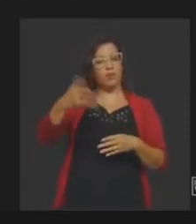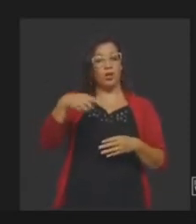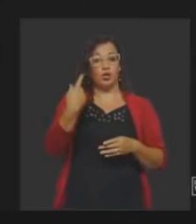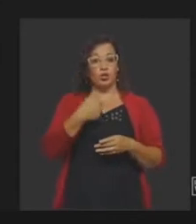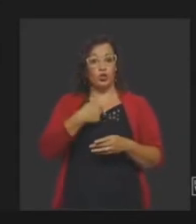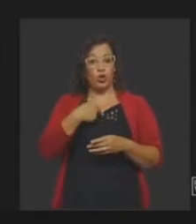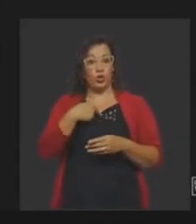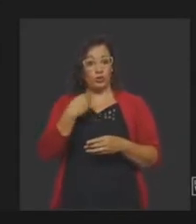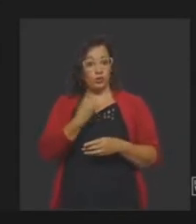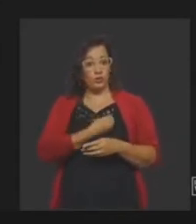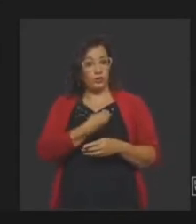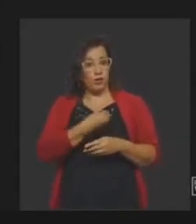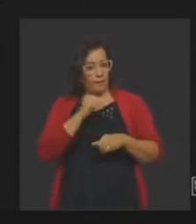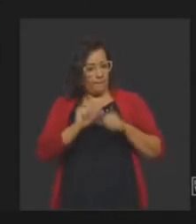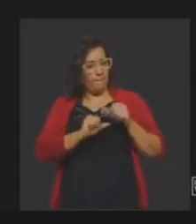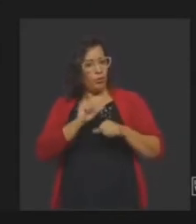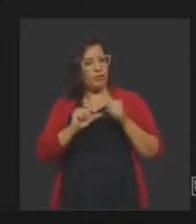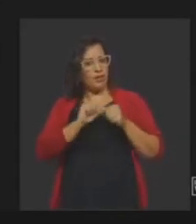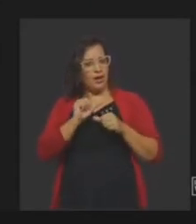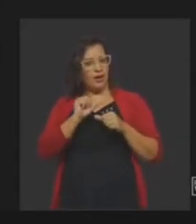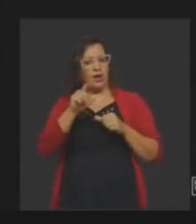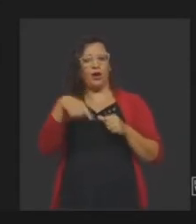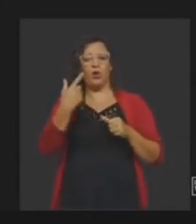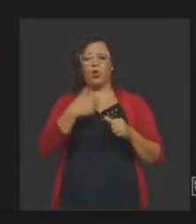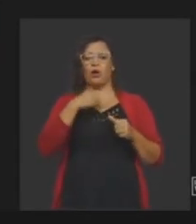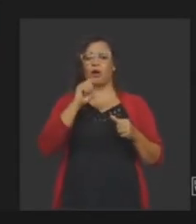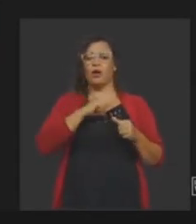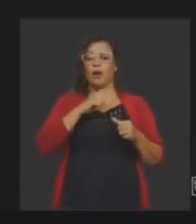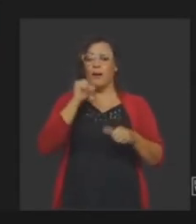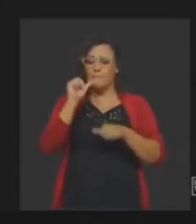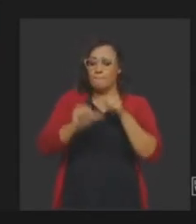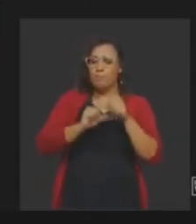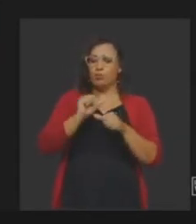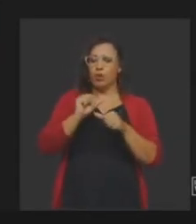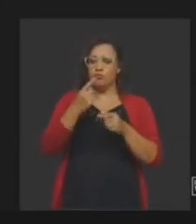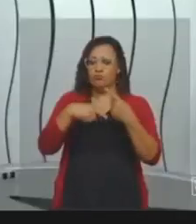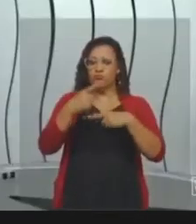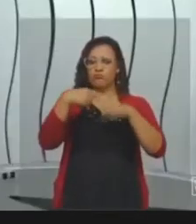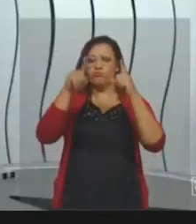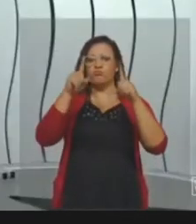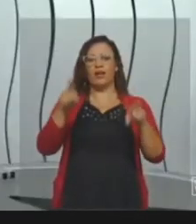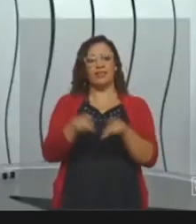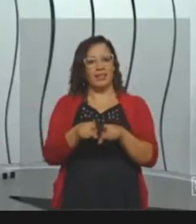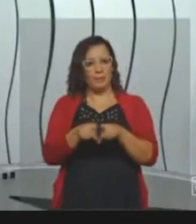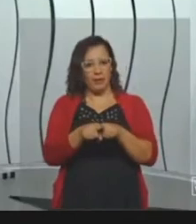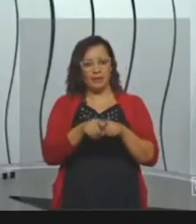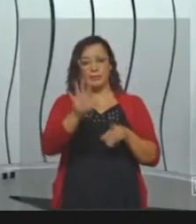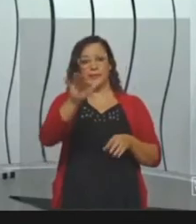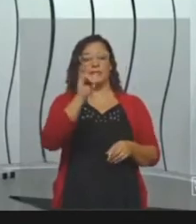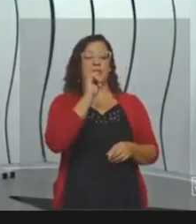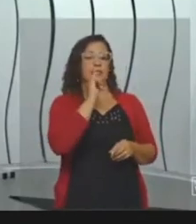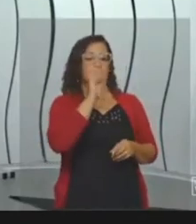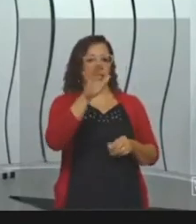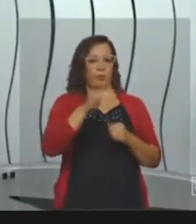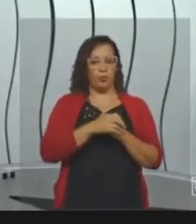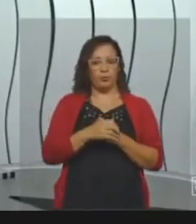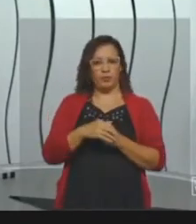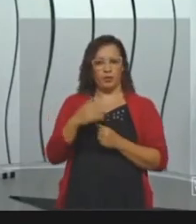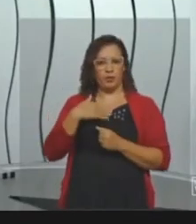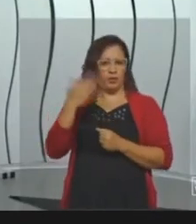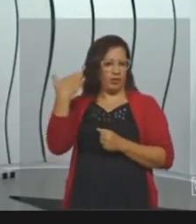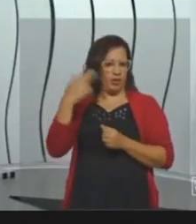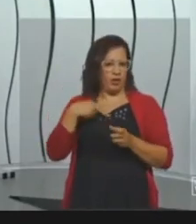necessidades mudaram e as formas de transporte também evoluíram. Então, por exemplo, quando eu tinha citado o